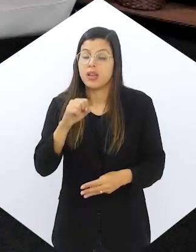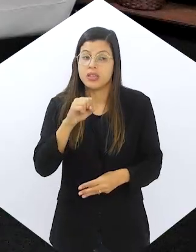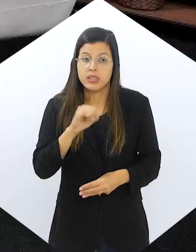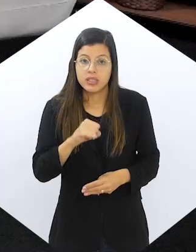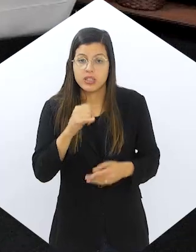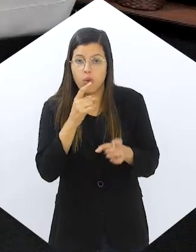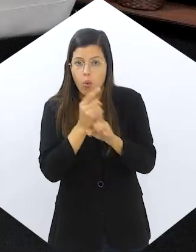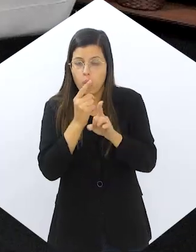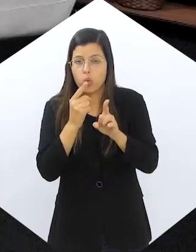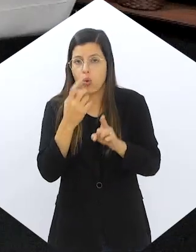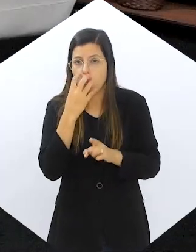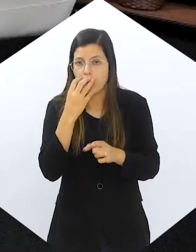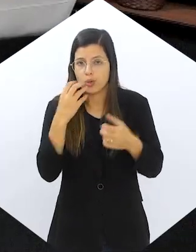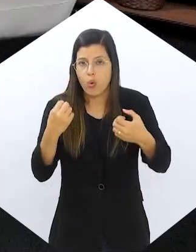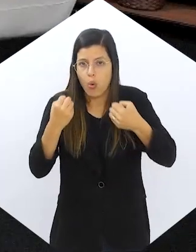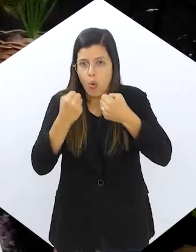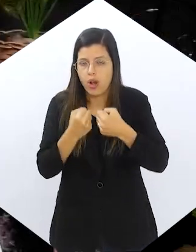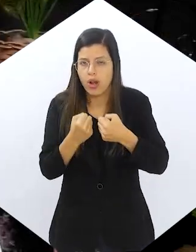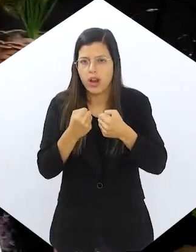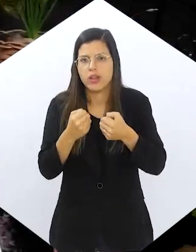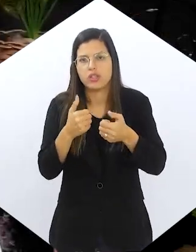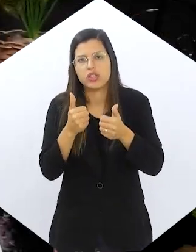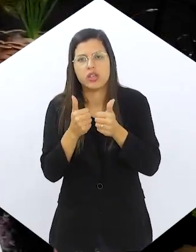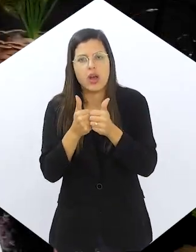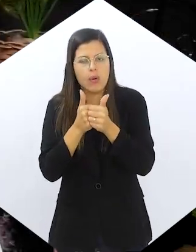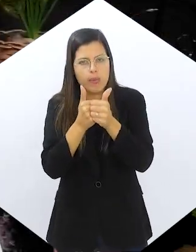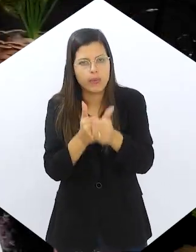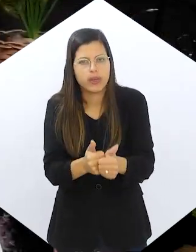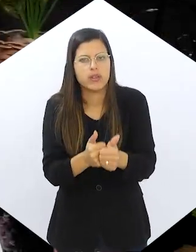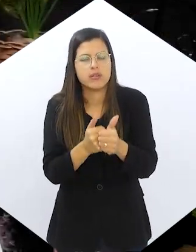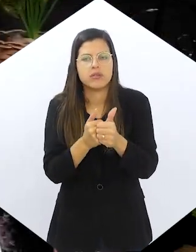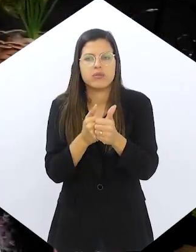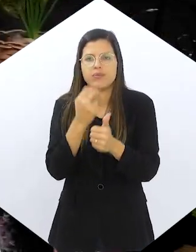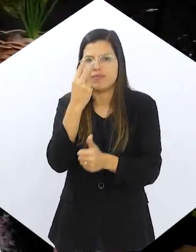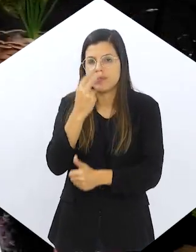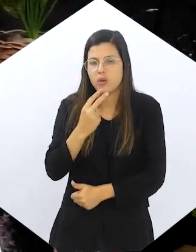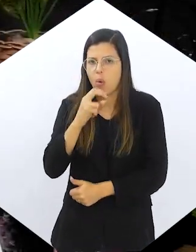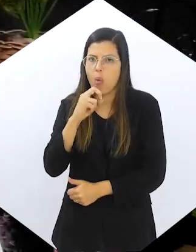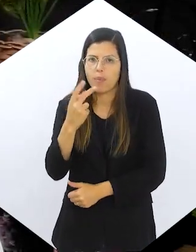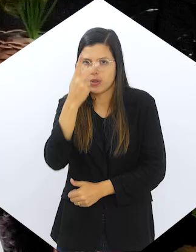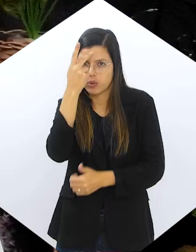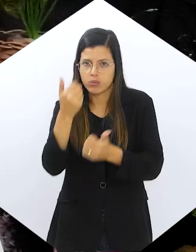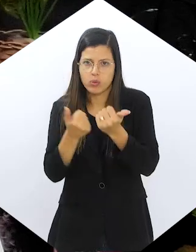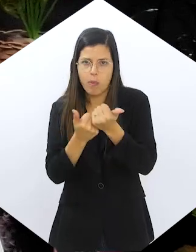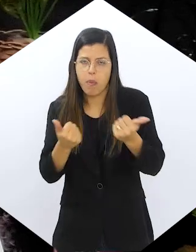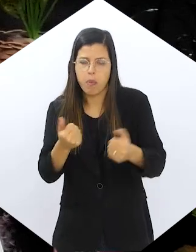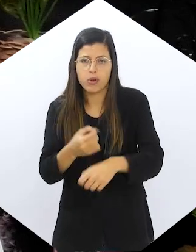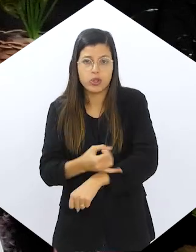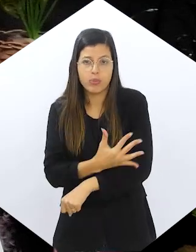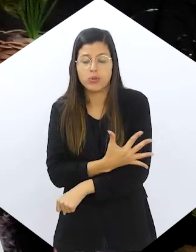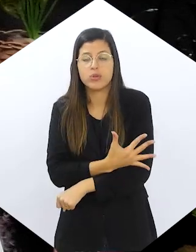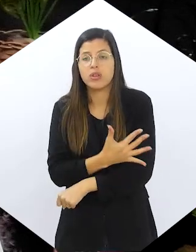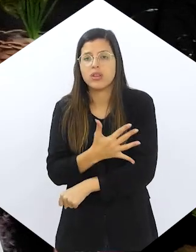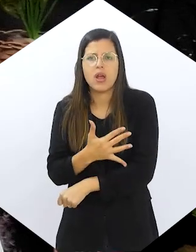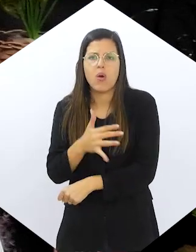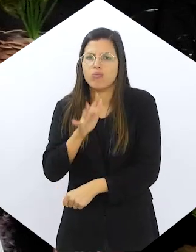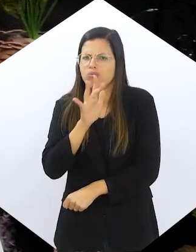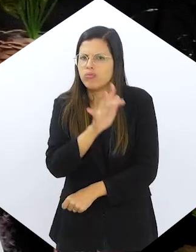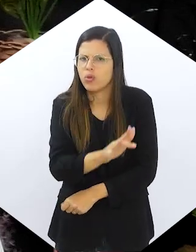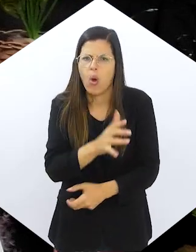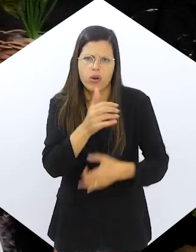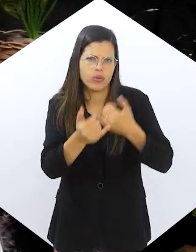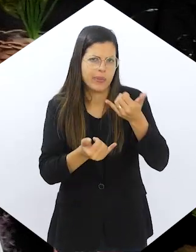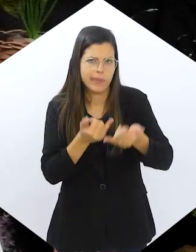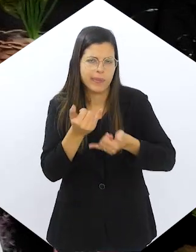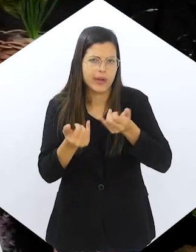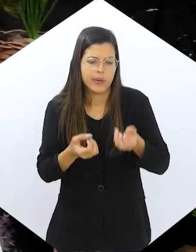um cão com colete, acompanhando um deficiente visual ou alguém que precisa de suporte emocional, não mexa com esse cão, não